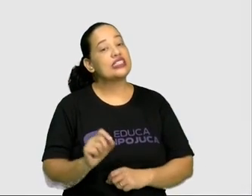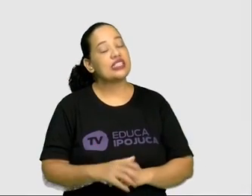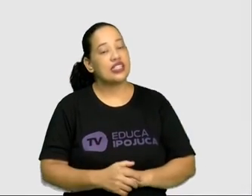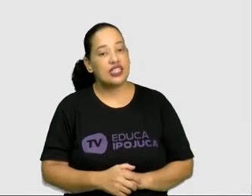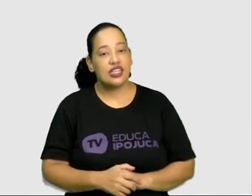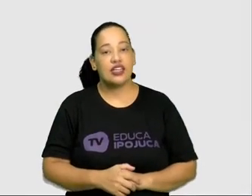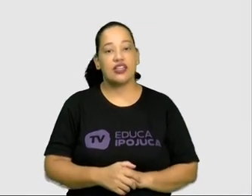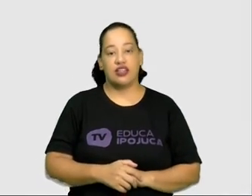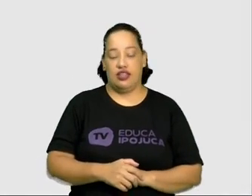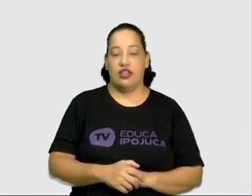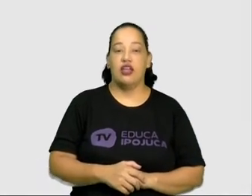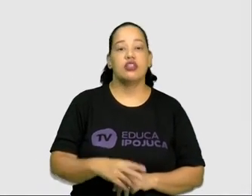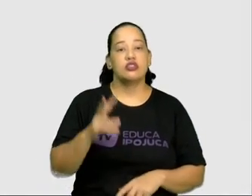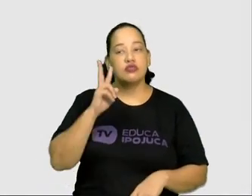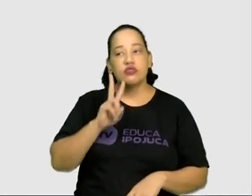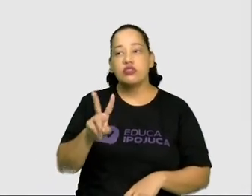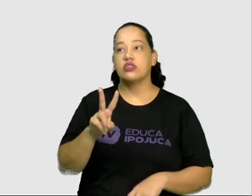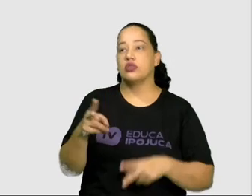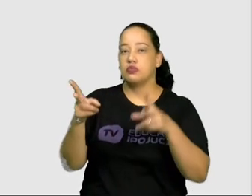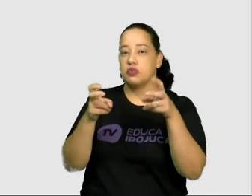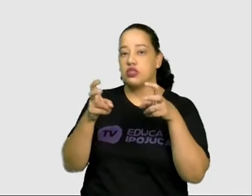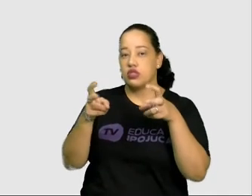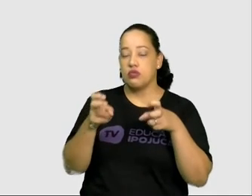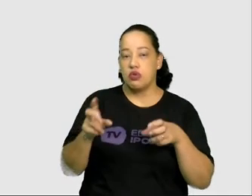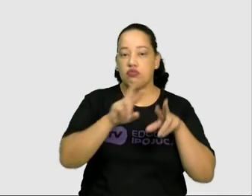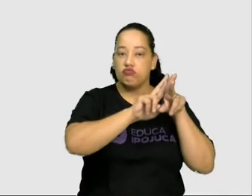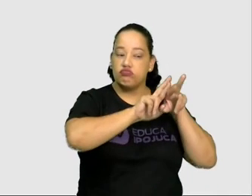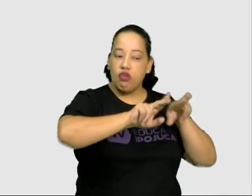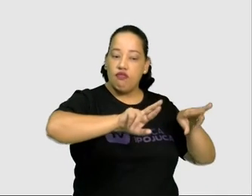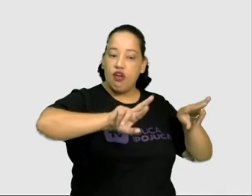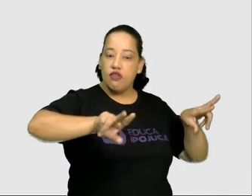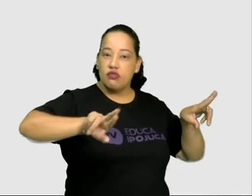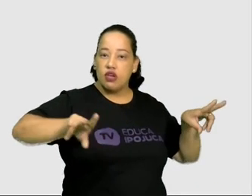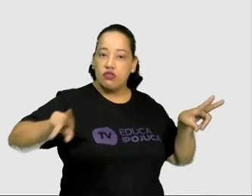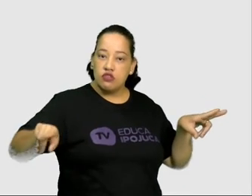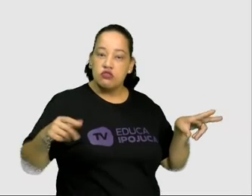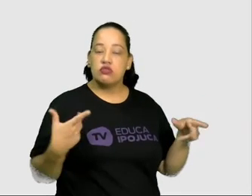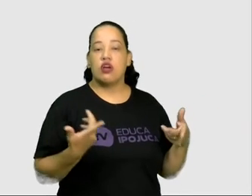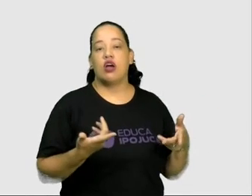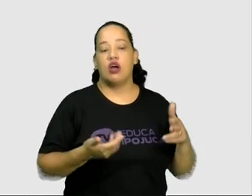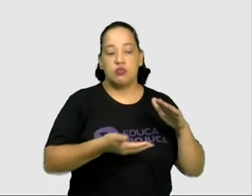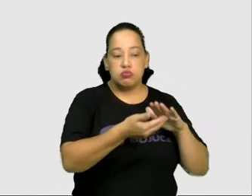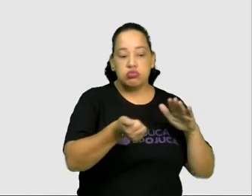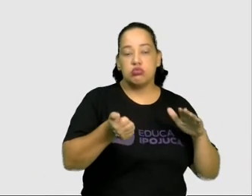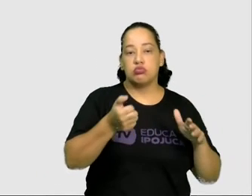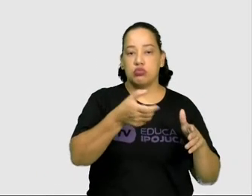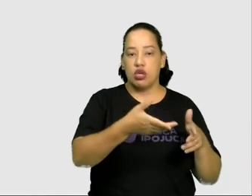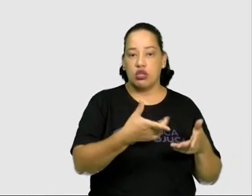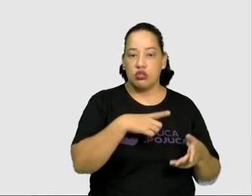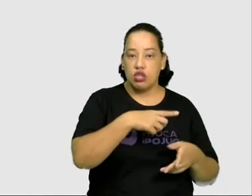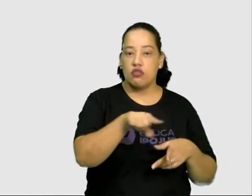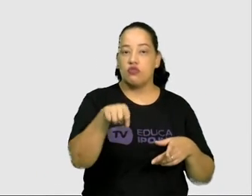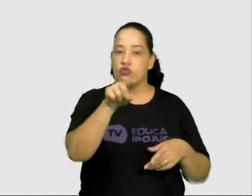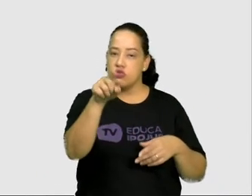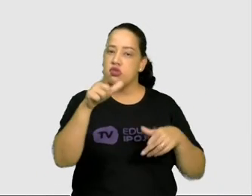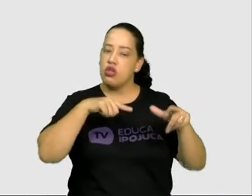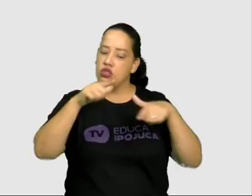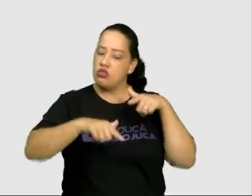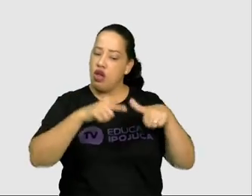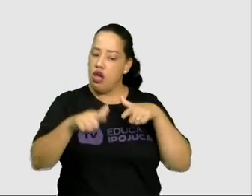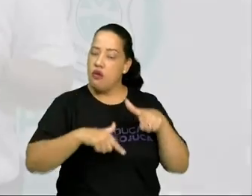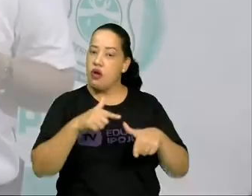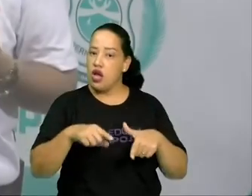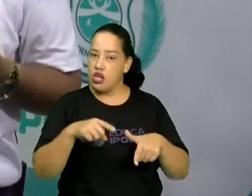Sabendo identificar agora os diversos tipos de extração, você já utilizou ou trabalhou com algum deles?